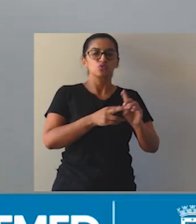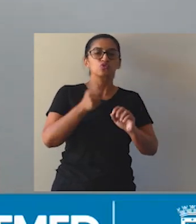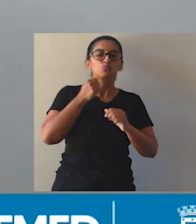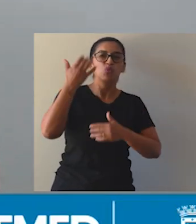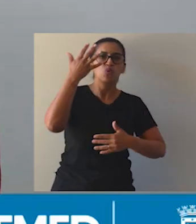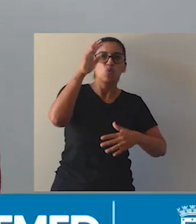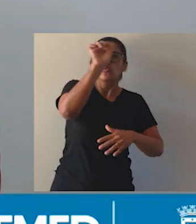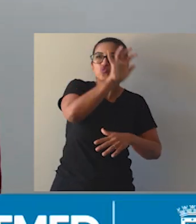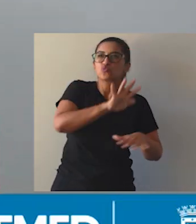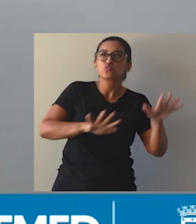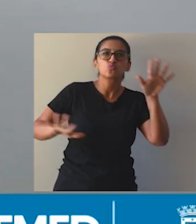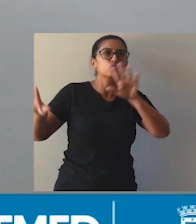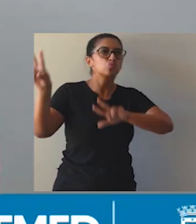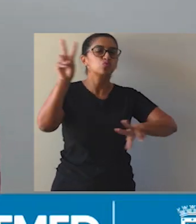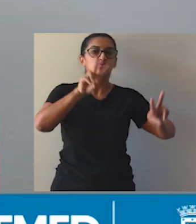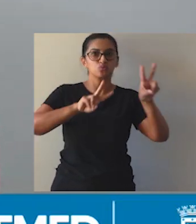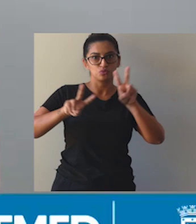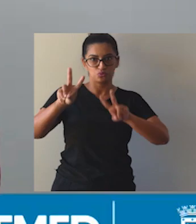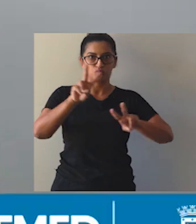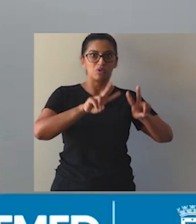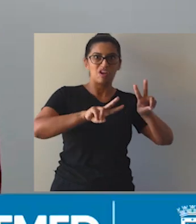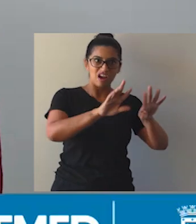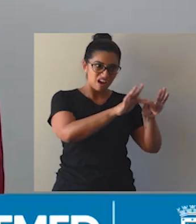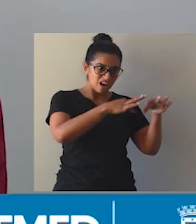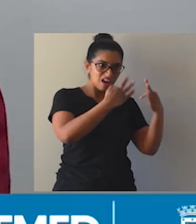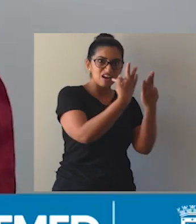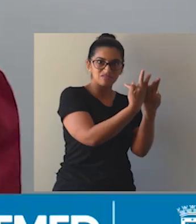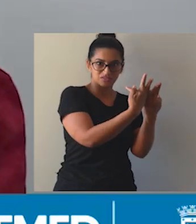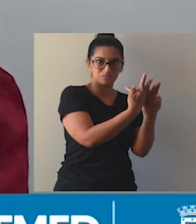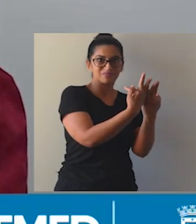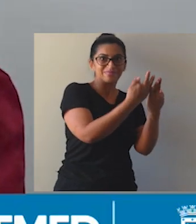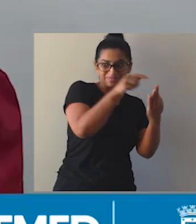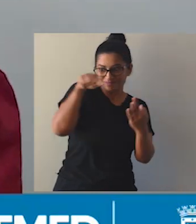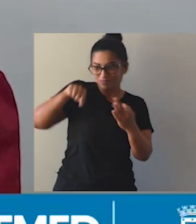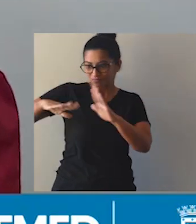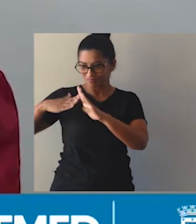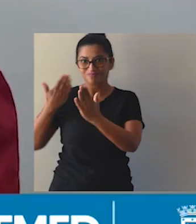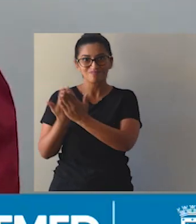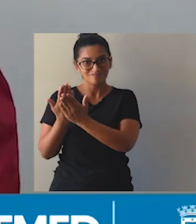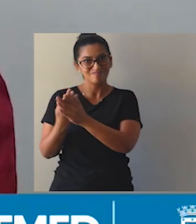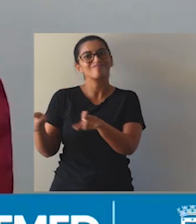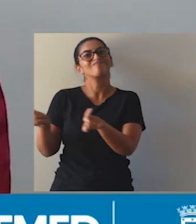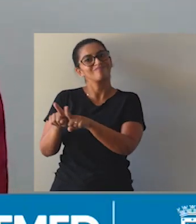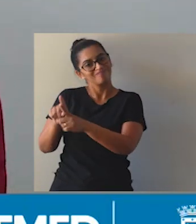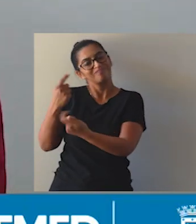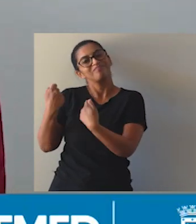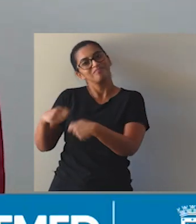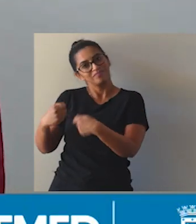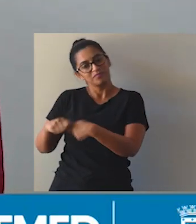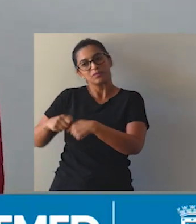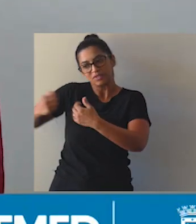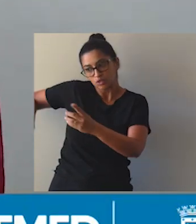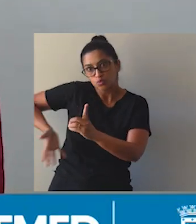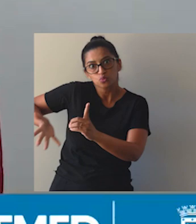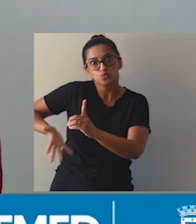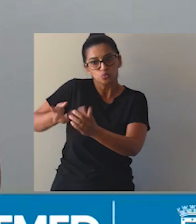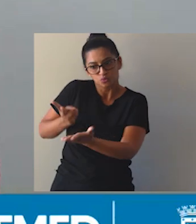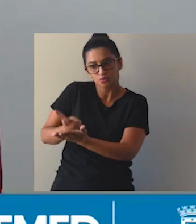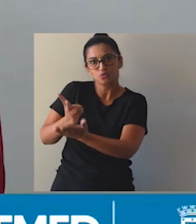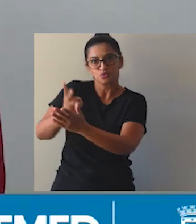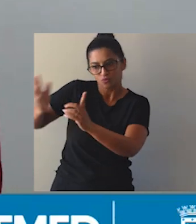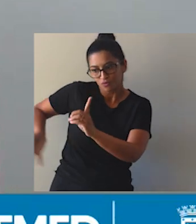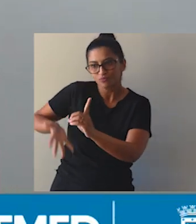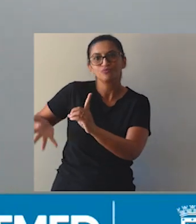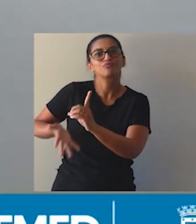ou continuar o estímulo visual. Agora a professora Vânia vai falar um pouquinho das adequações, das atividades, de